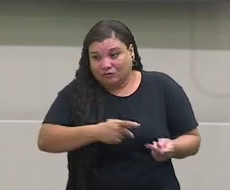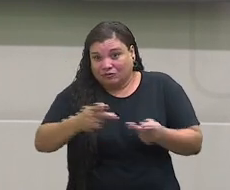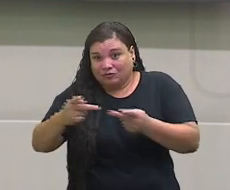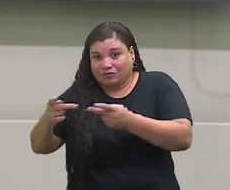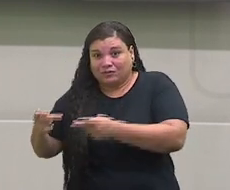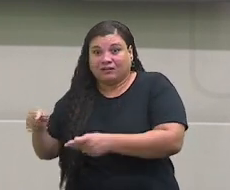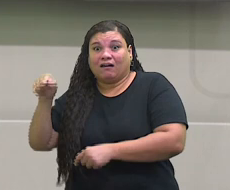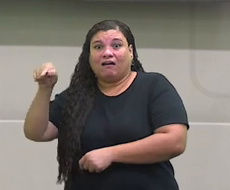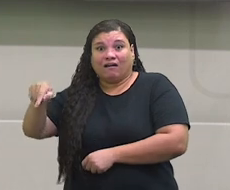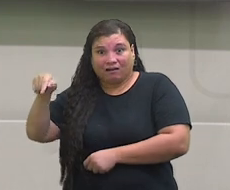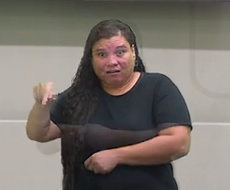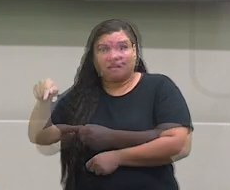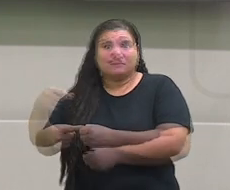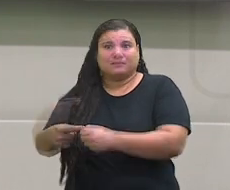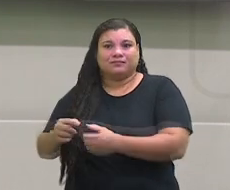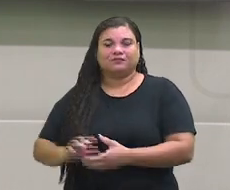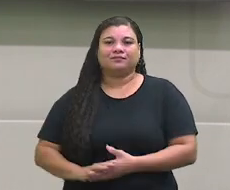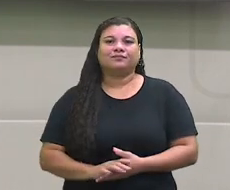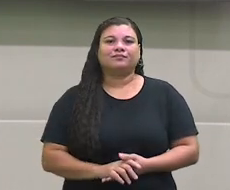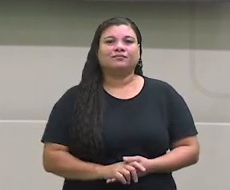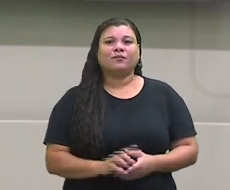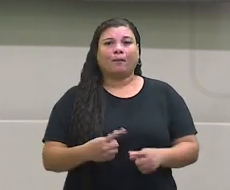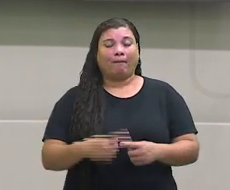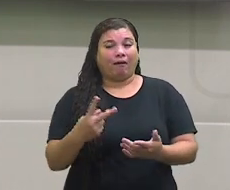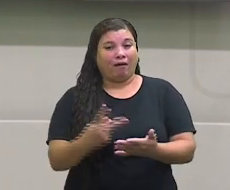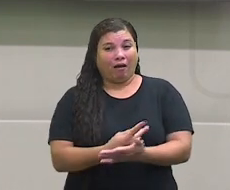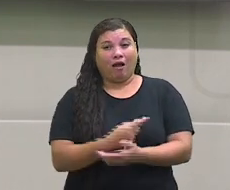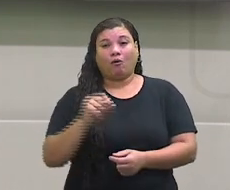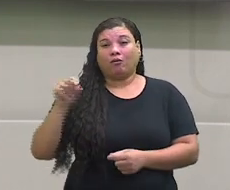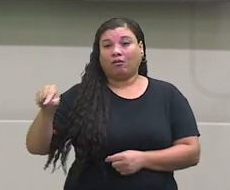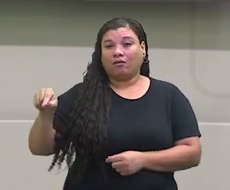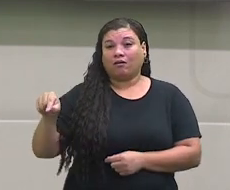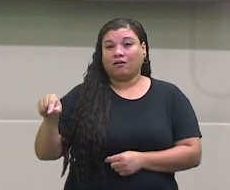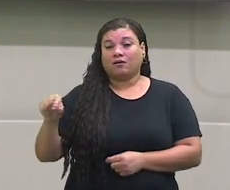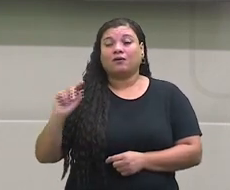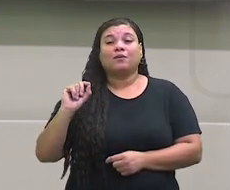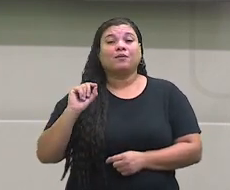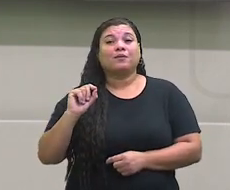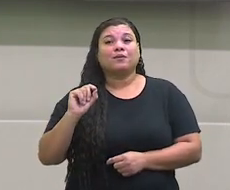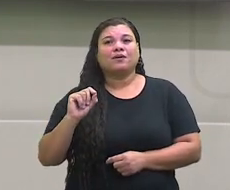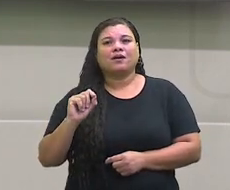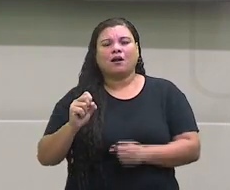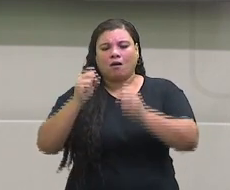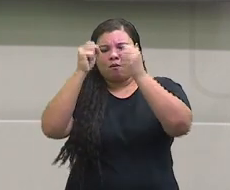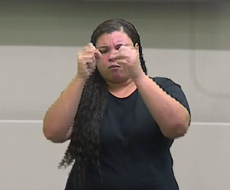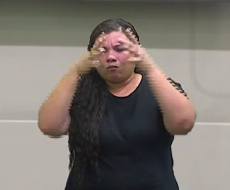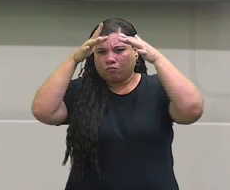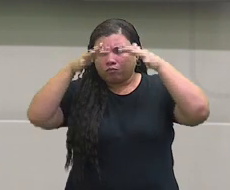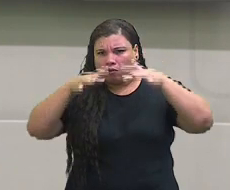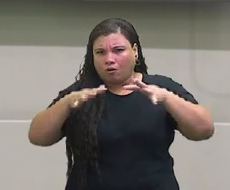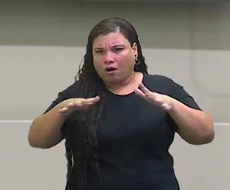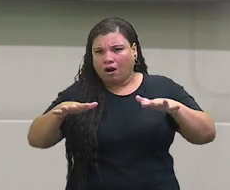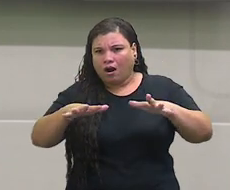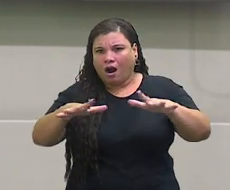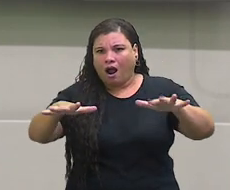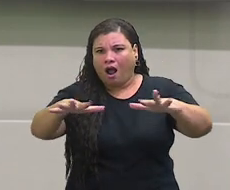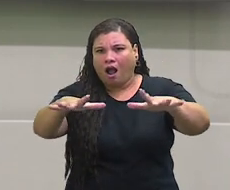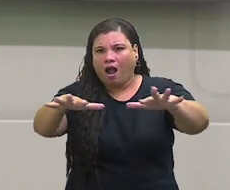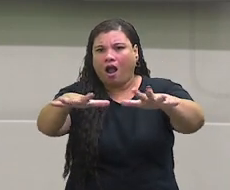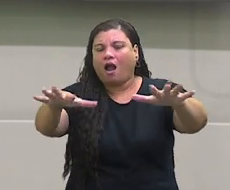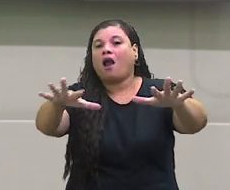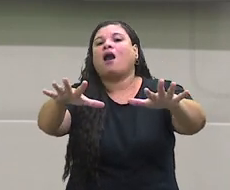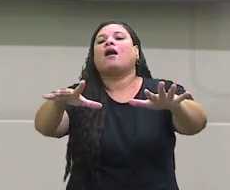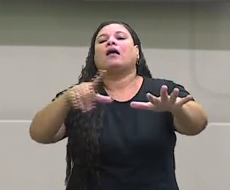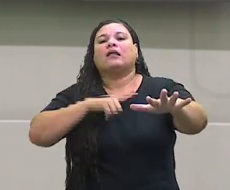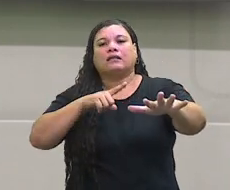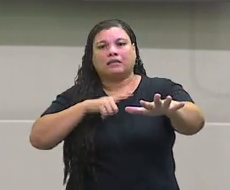arriscar pelo local onde ocorreu o mais grave acidente nuclear da história. O